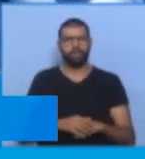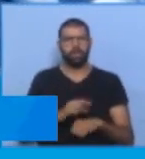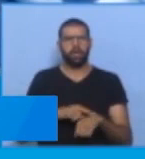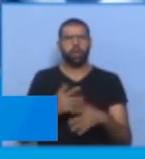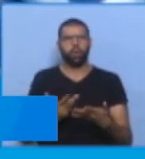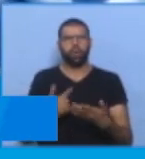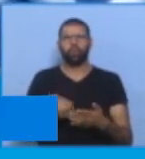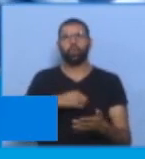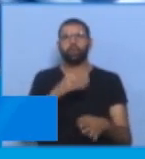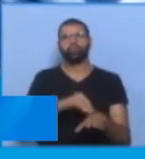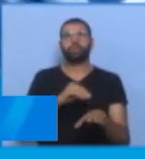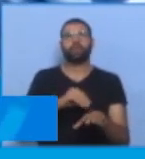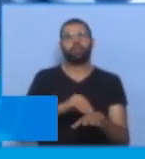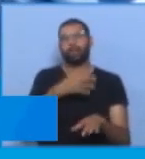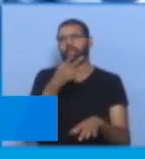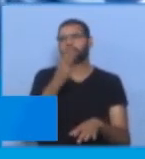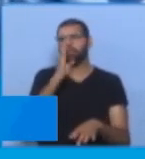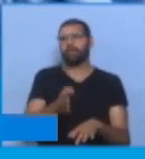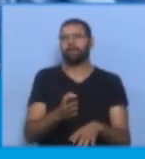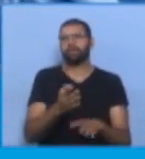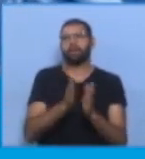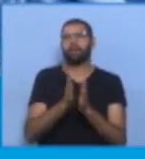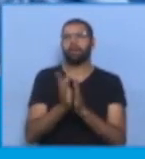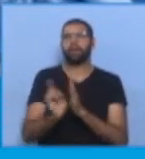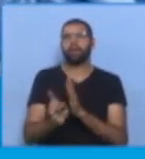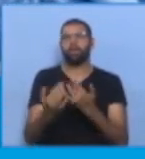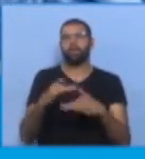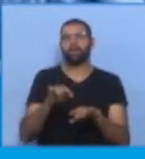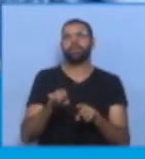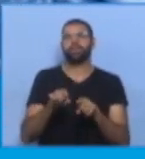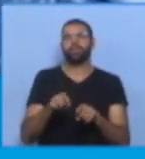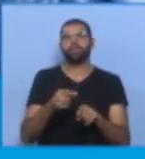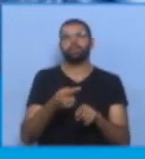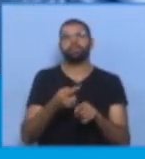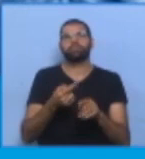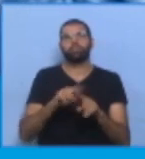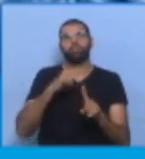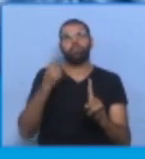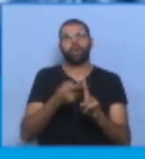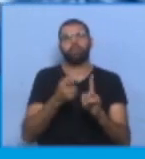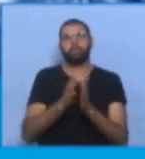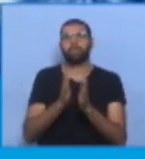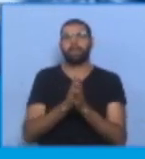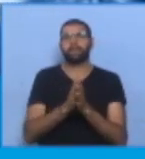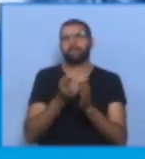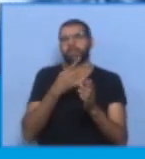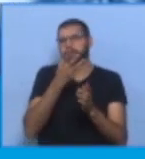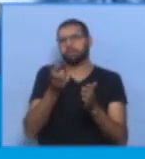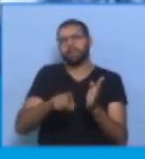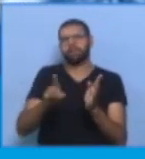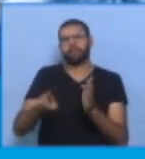agora, não vamos comentar diretamente para a liturgia, mas sai muitas vezes ao longo do ano litúrgico.